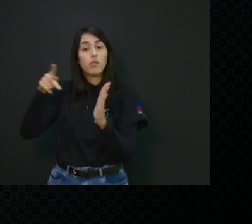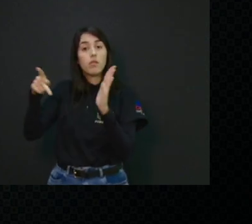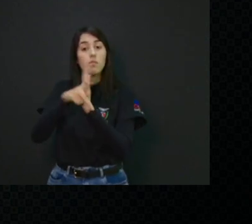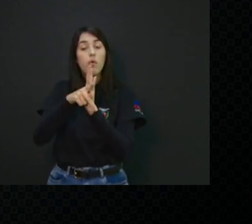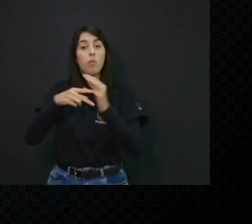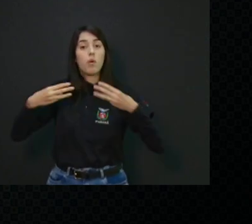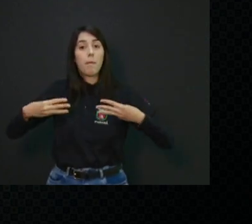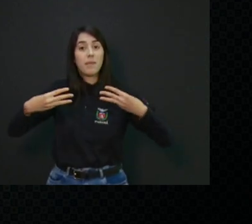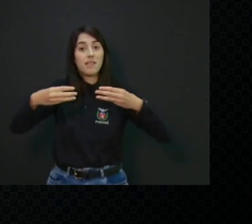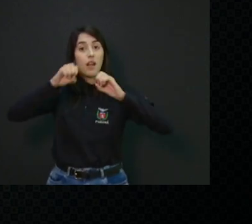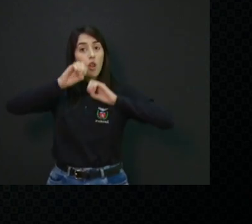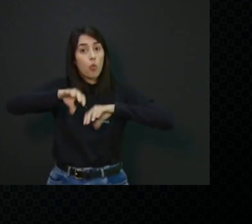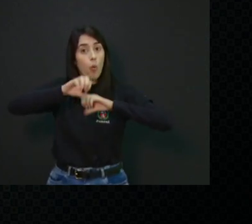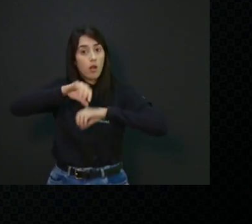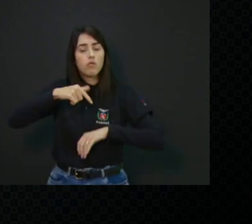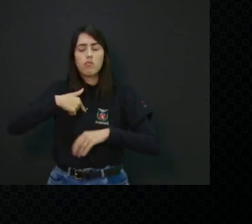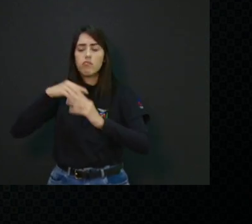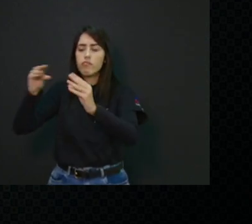da Educação,